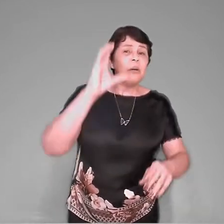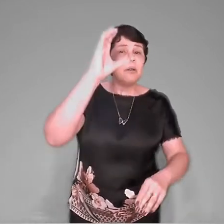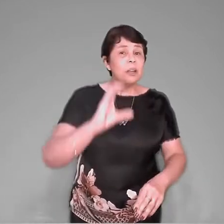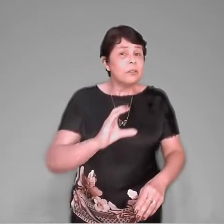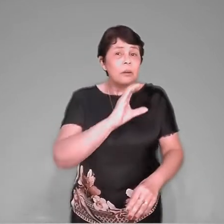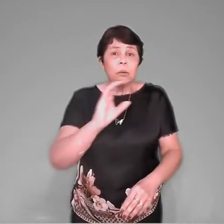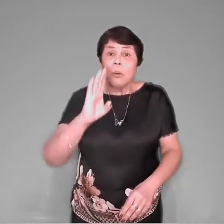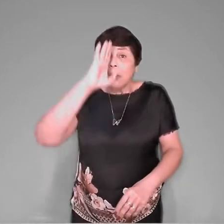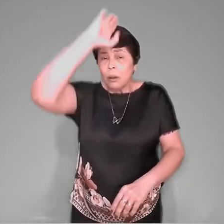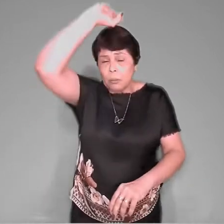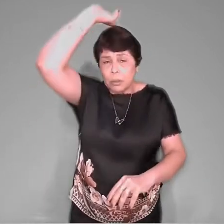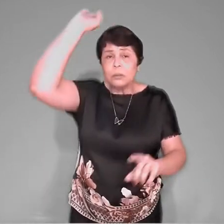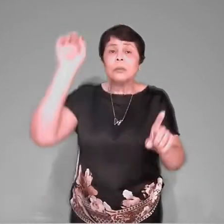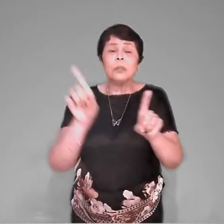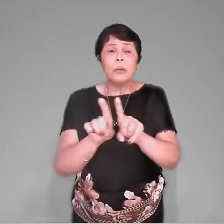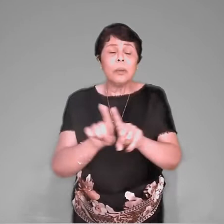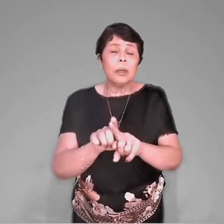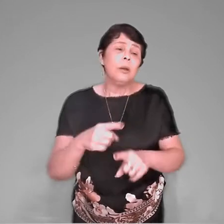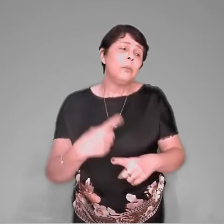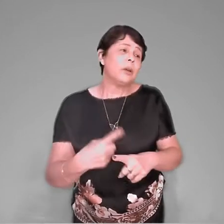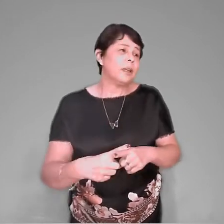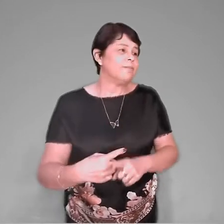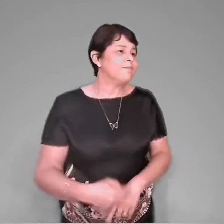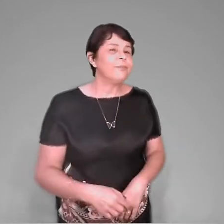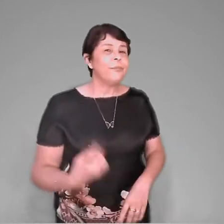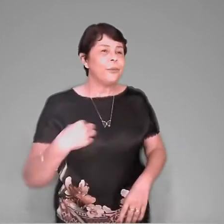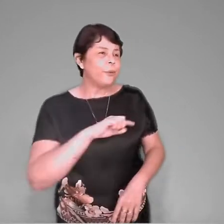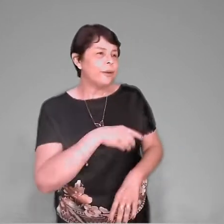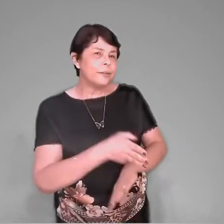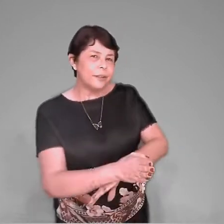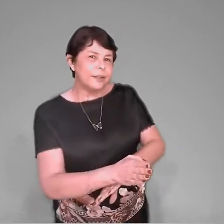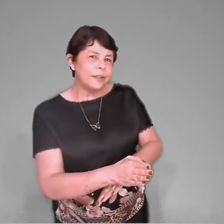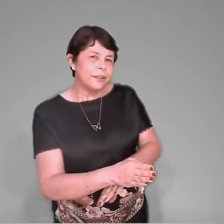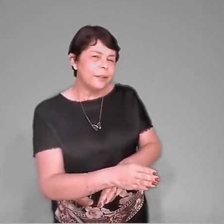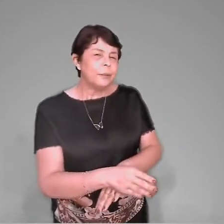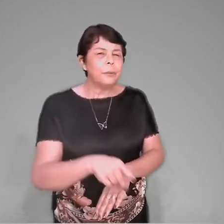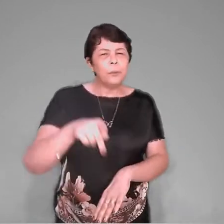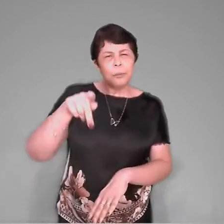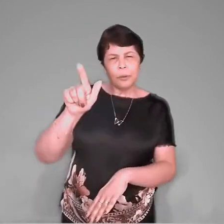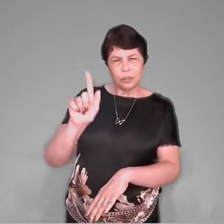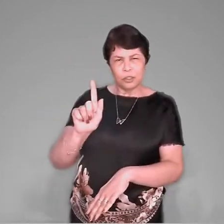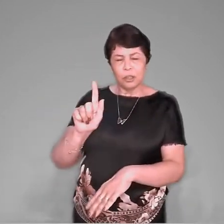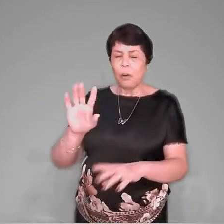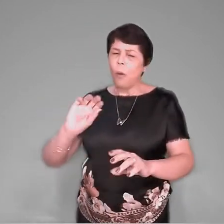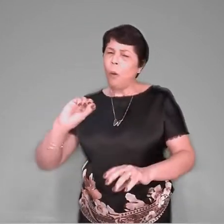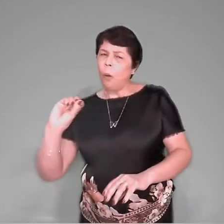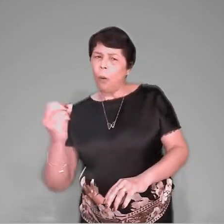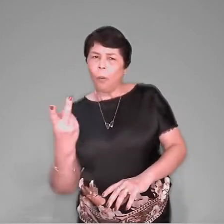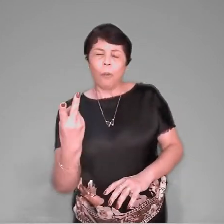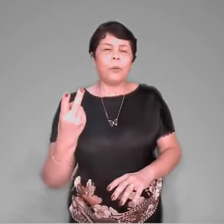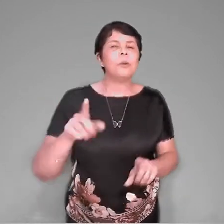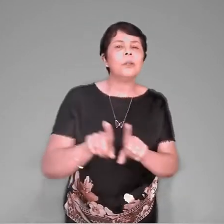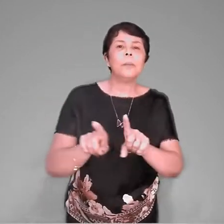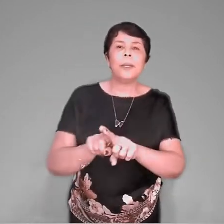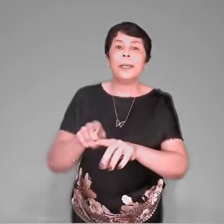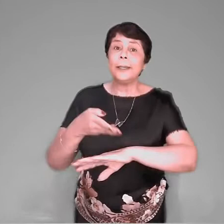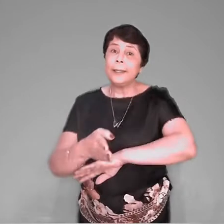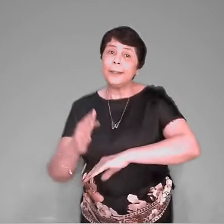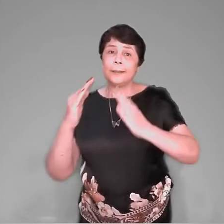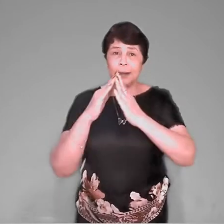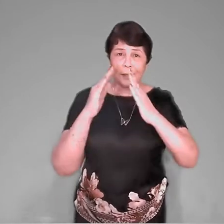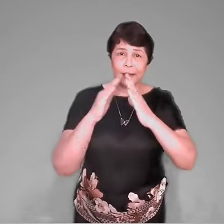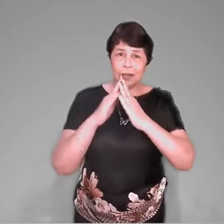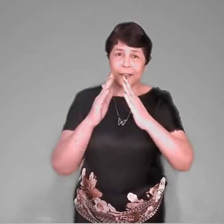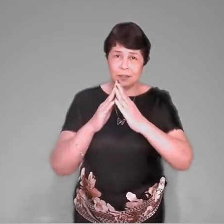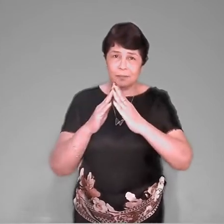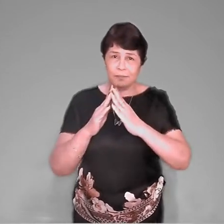um culto numa casa, num culto doméstico, ou num pequeno grupo, ou numa célula, a gente não acha que é a mesma